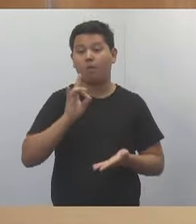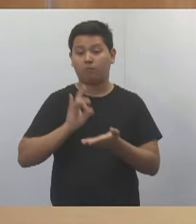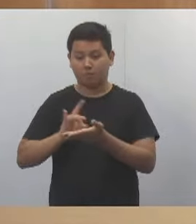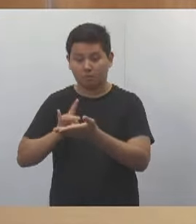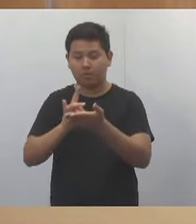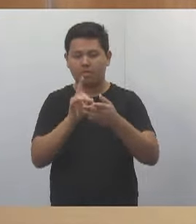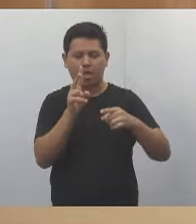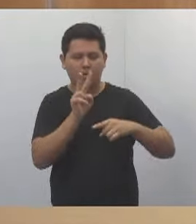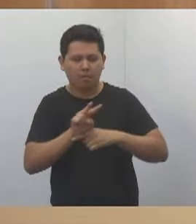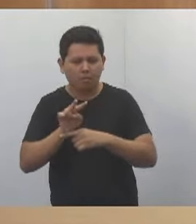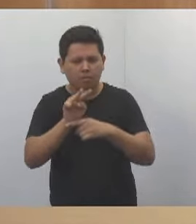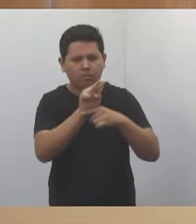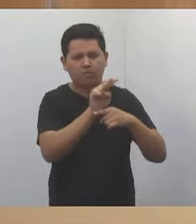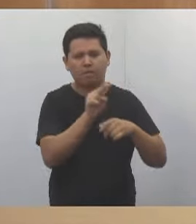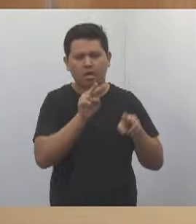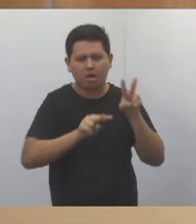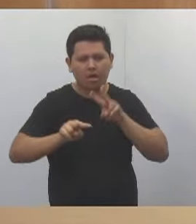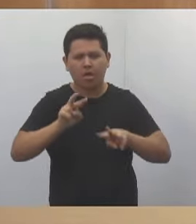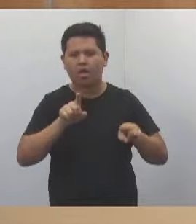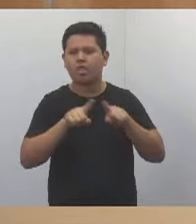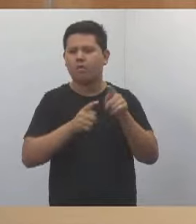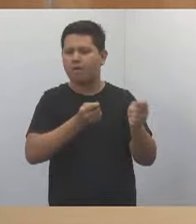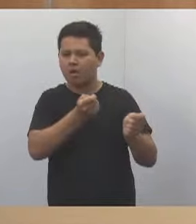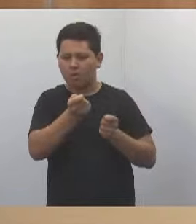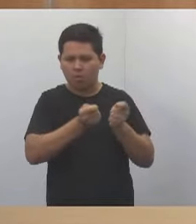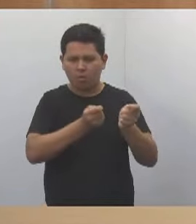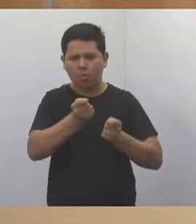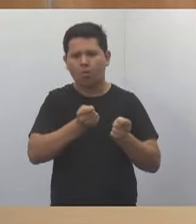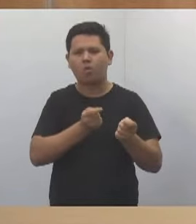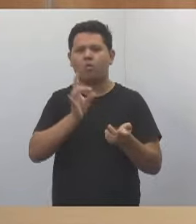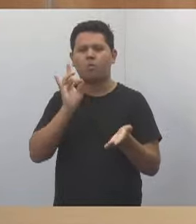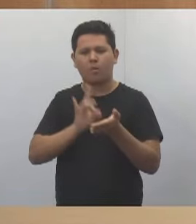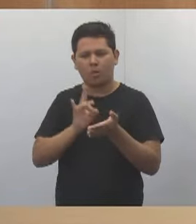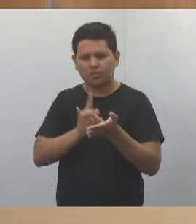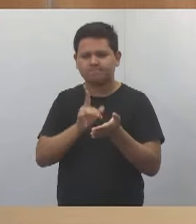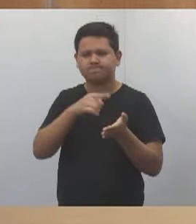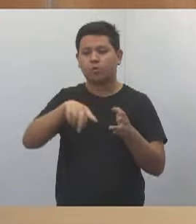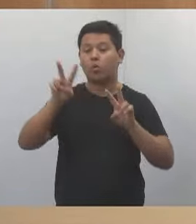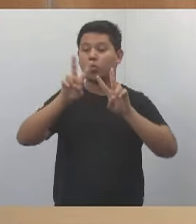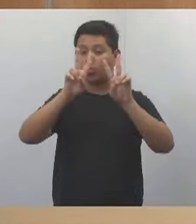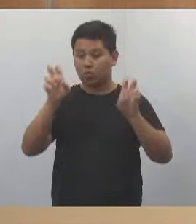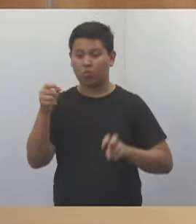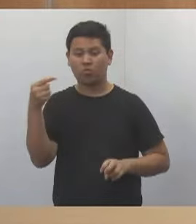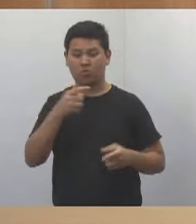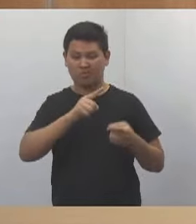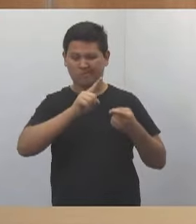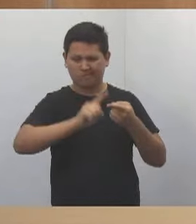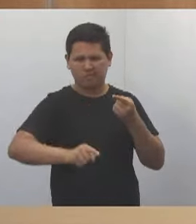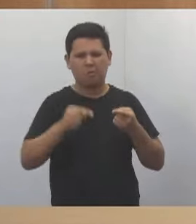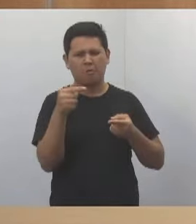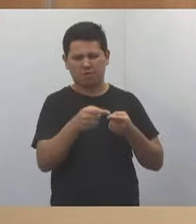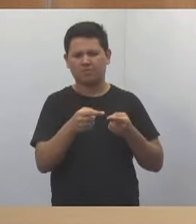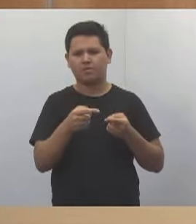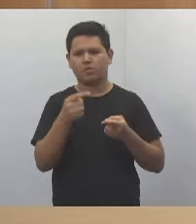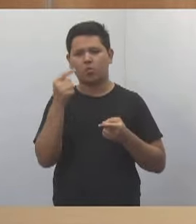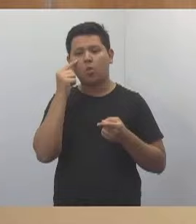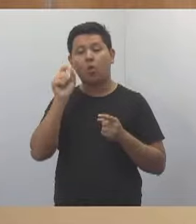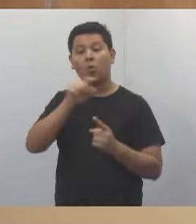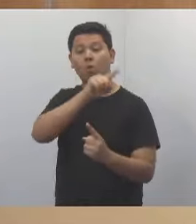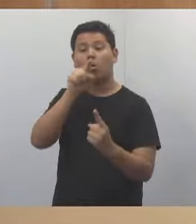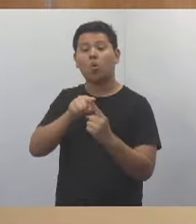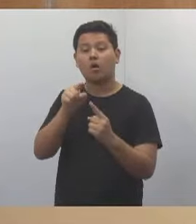na fiscalização e um controle mais assertivo sobre essa prática danosa, visando garantir